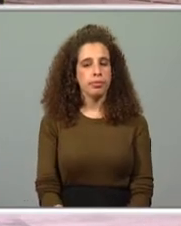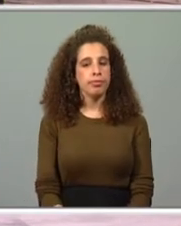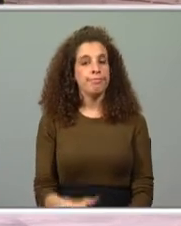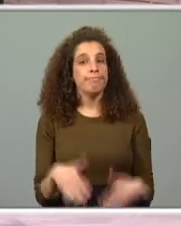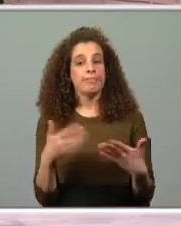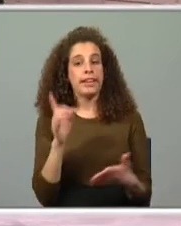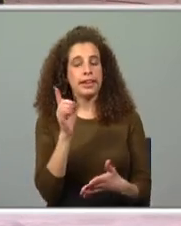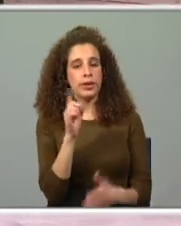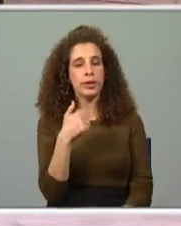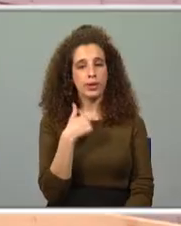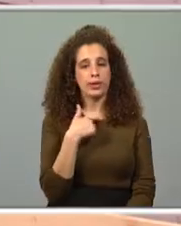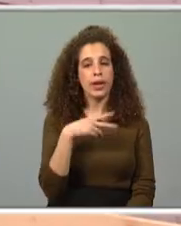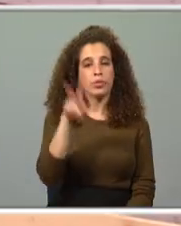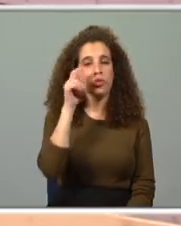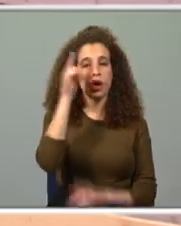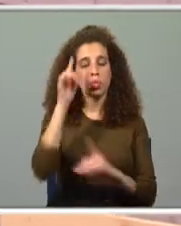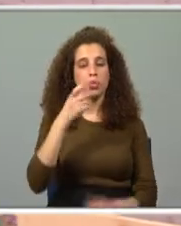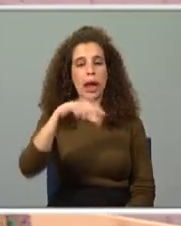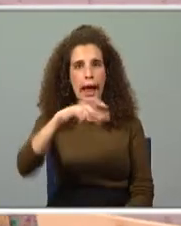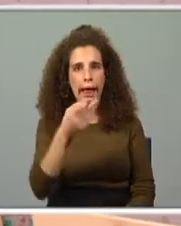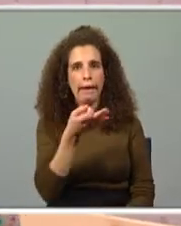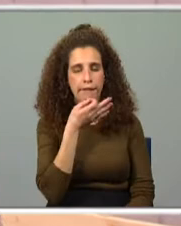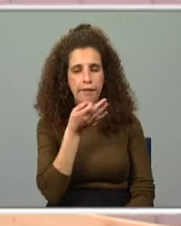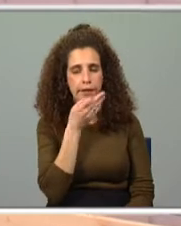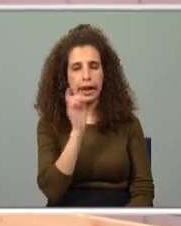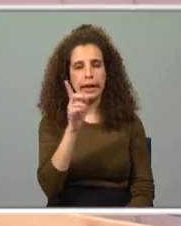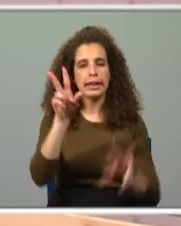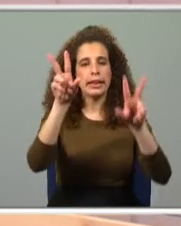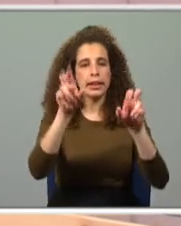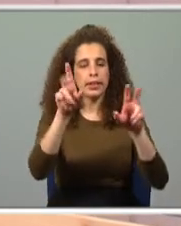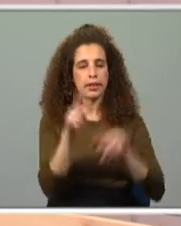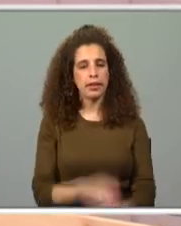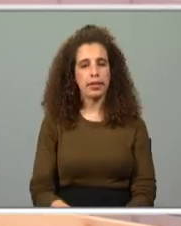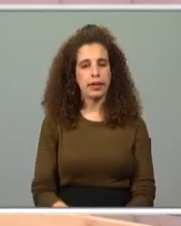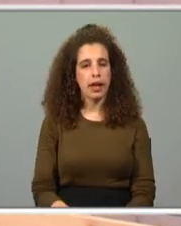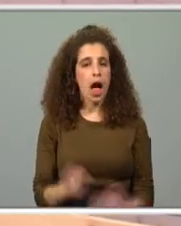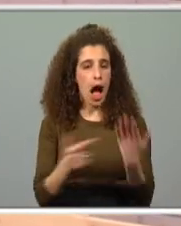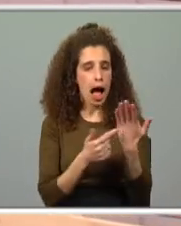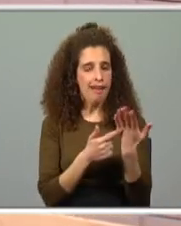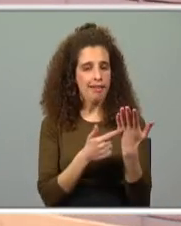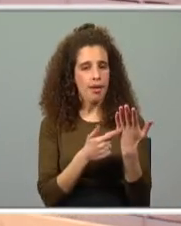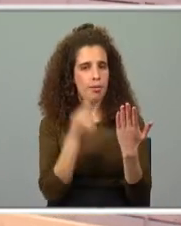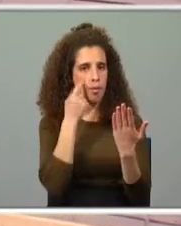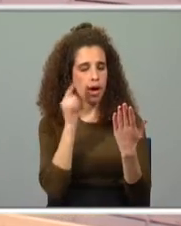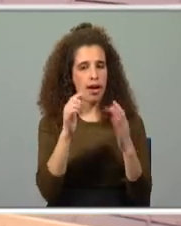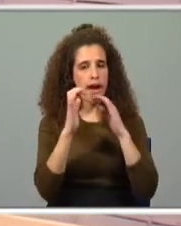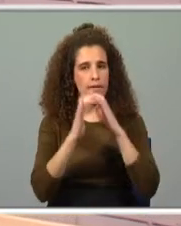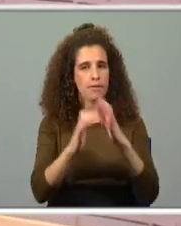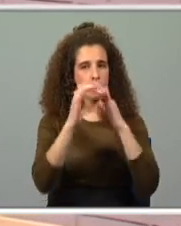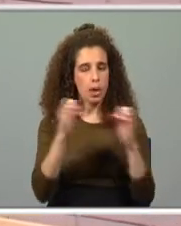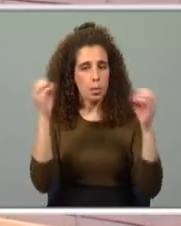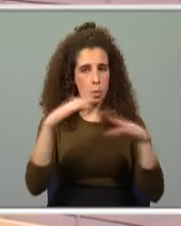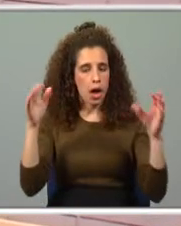Pois, é que eu estava aqui a ouvir a professora Ana falar. E este título, que até a capa ilustra um bocadinho esta flauta sem